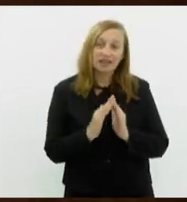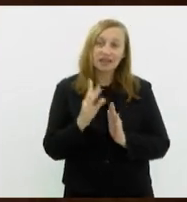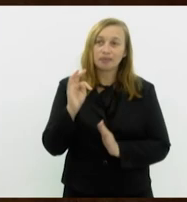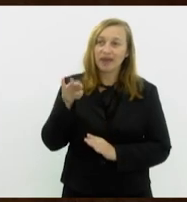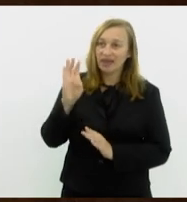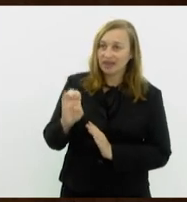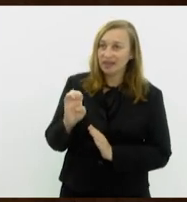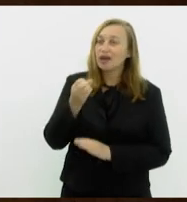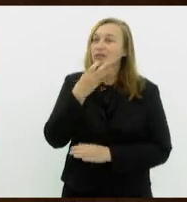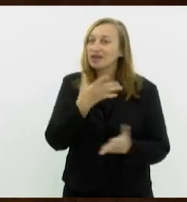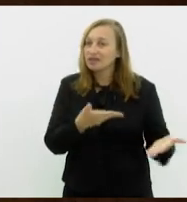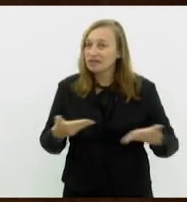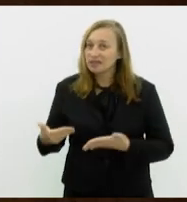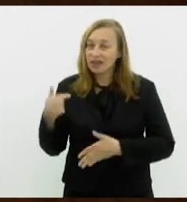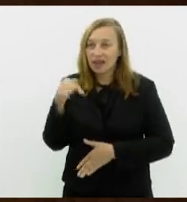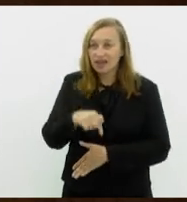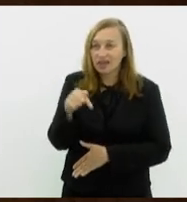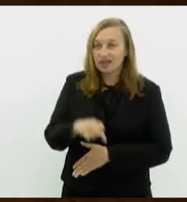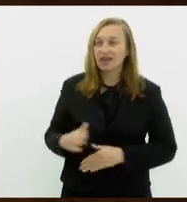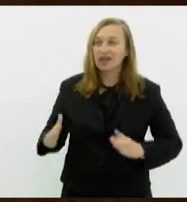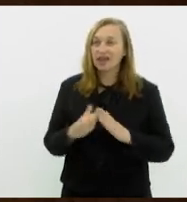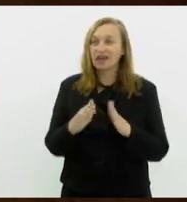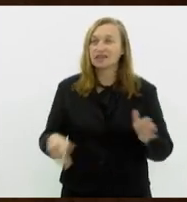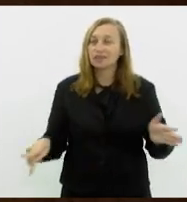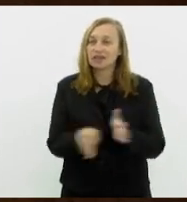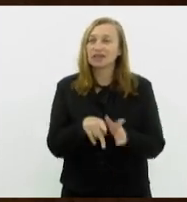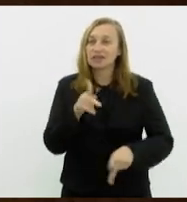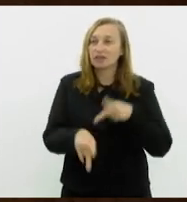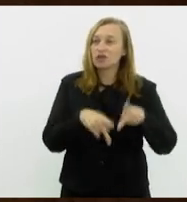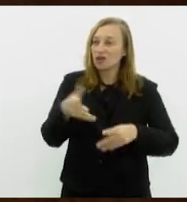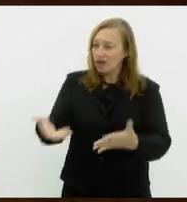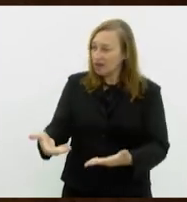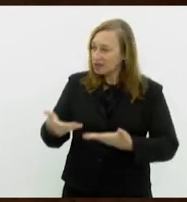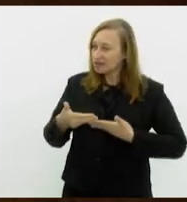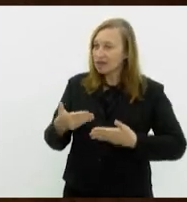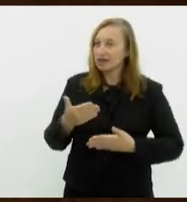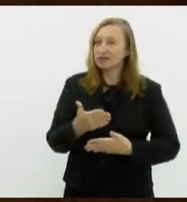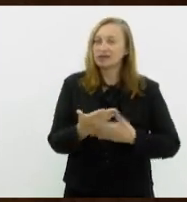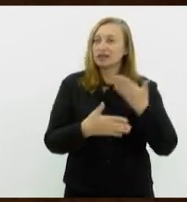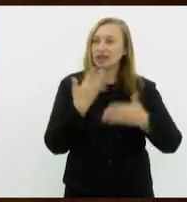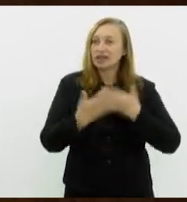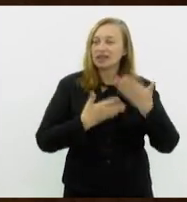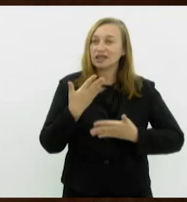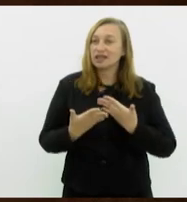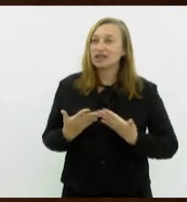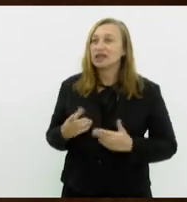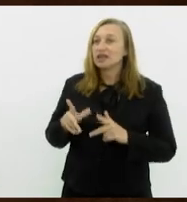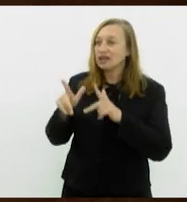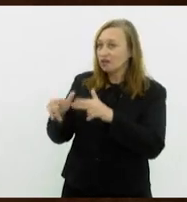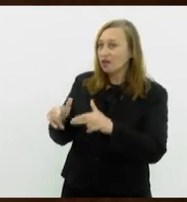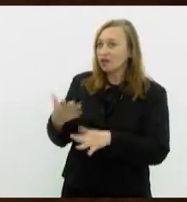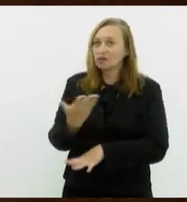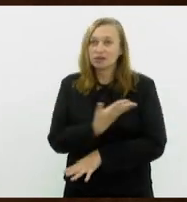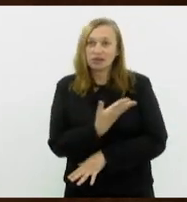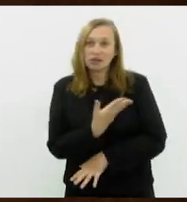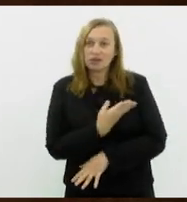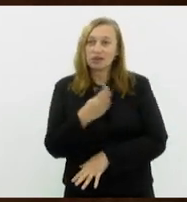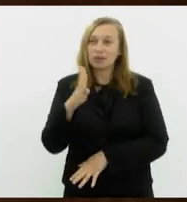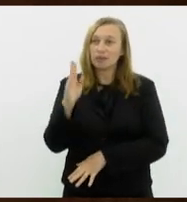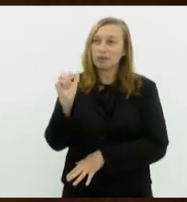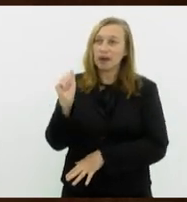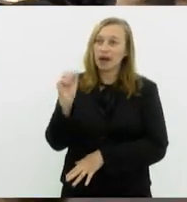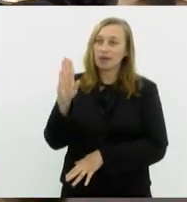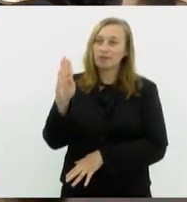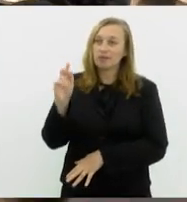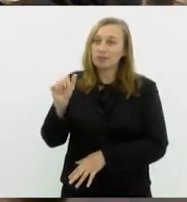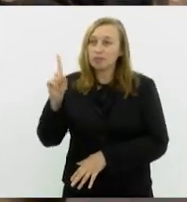muito bem-vinda. Aqui, essa é a casa do povo, te recebe de coração aberto. Assim como nosso querido Babu, né, que